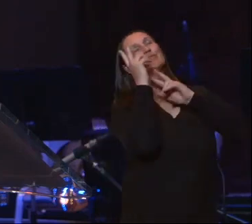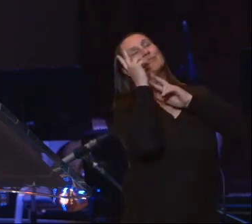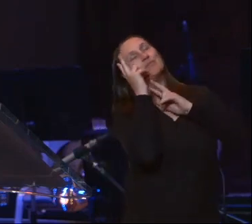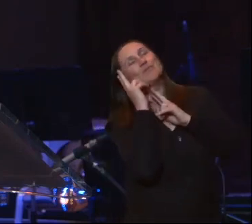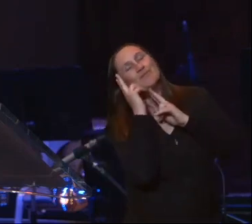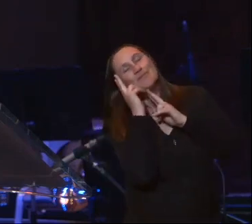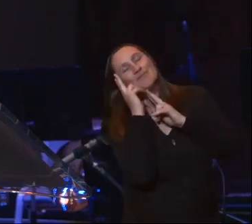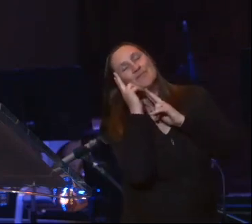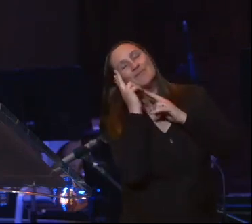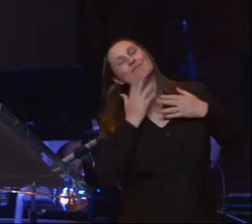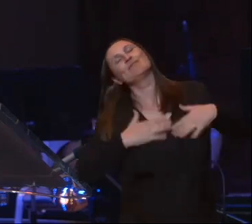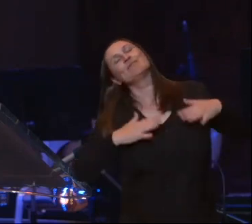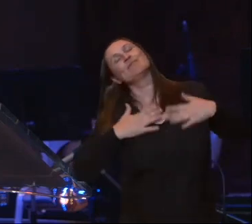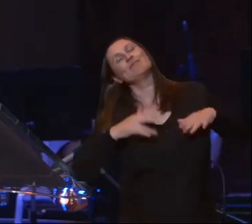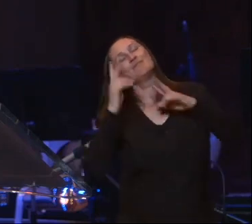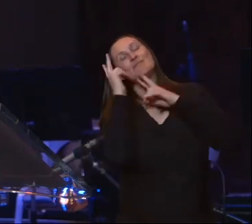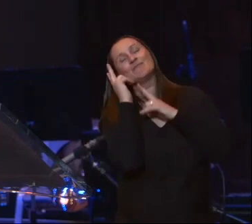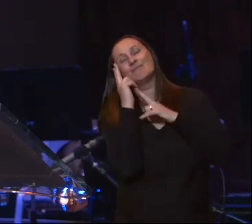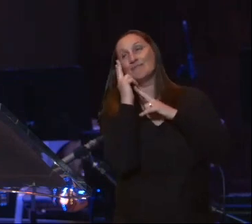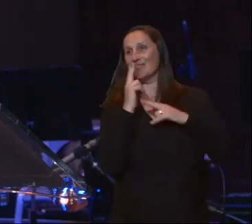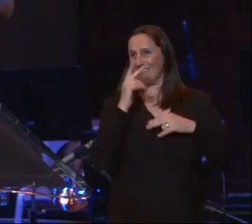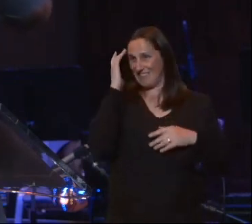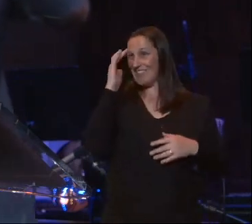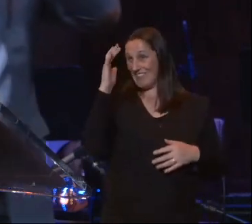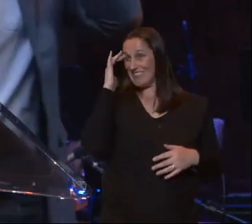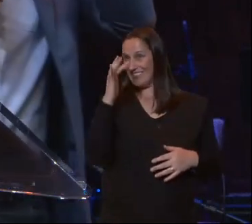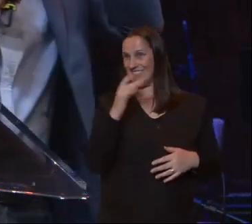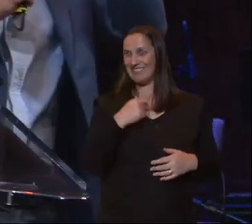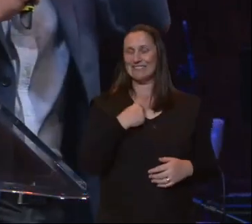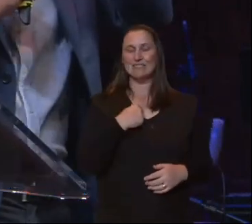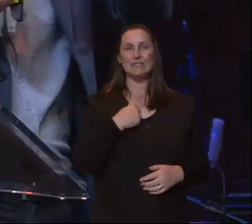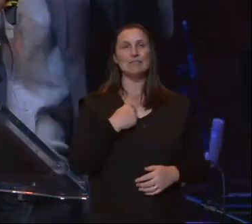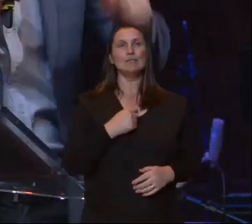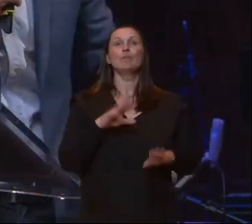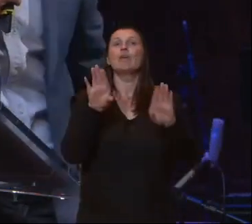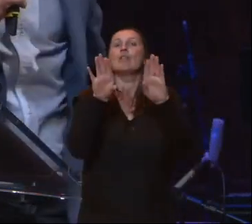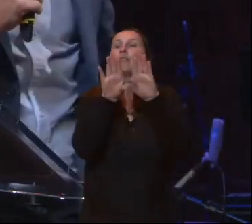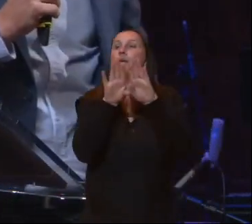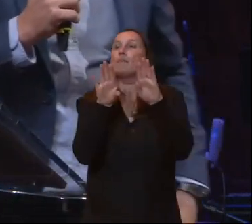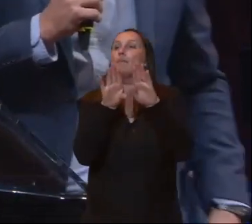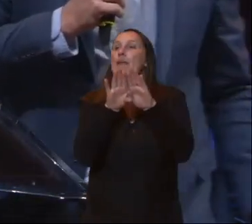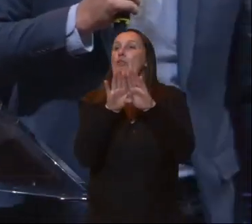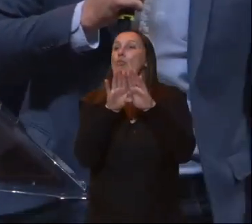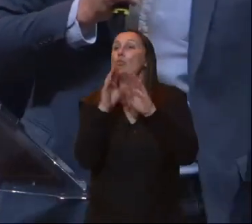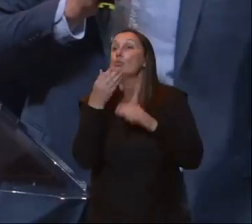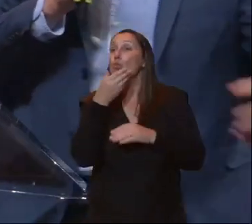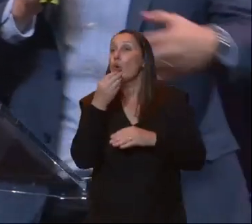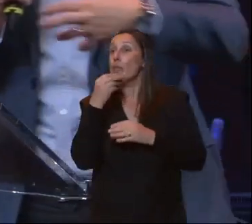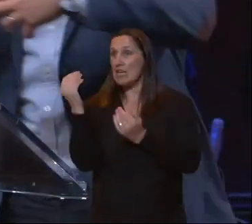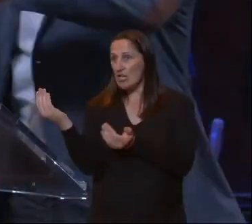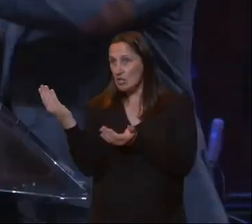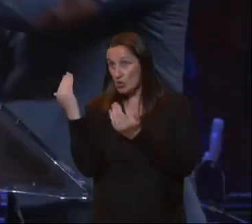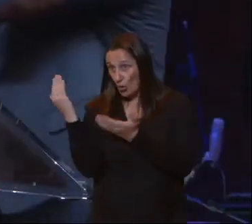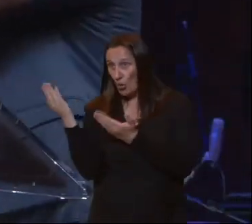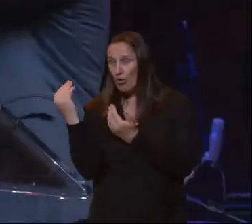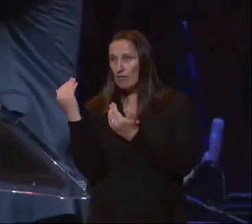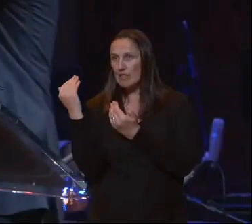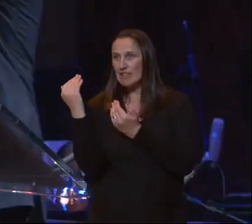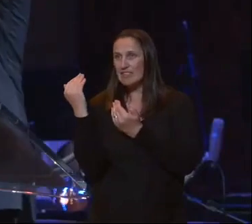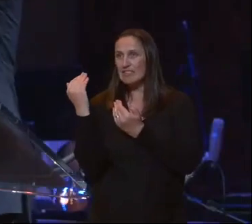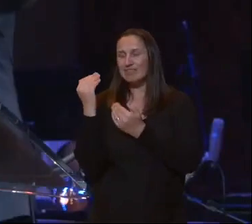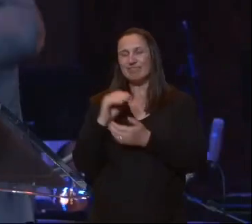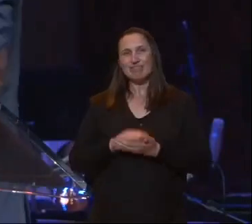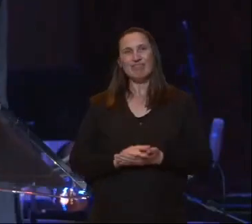problema. Fico imaginando também a família daquele jovem gadareno. A Bíblia diz que eles já tinham tentado